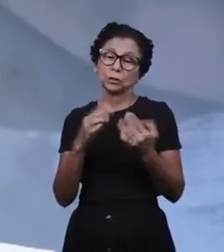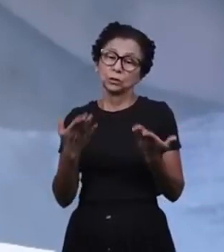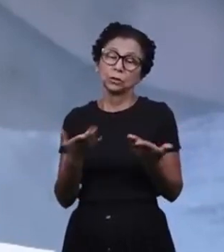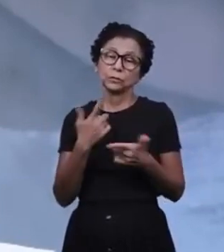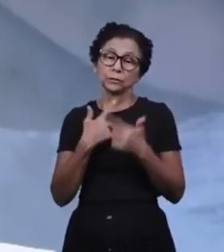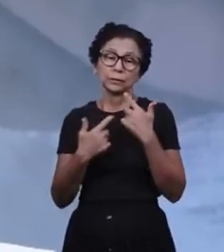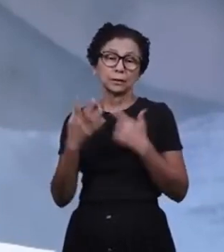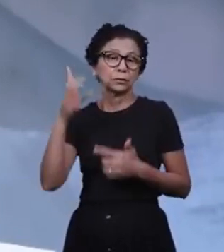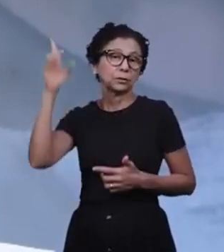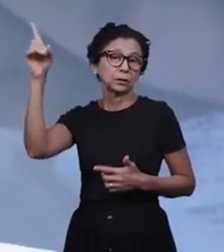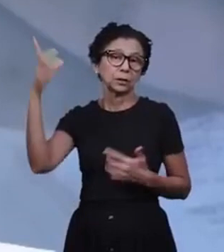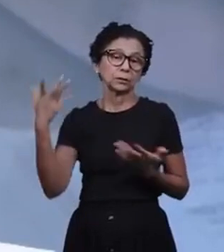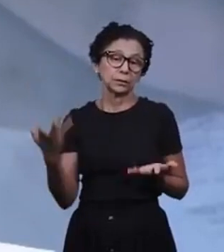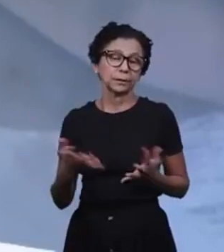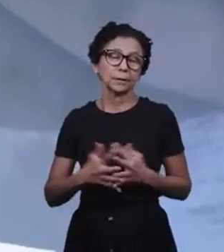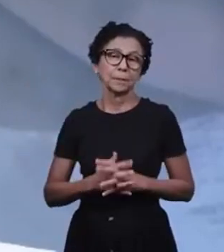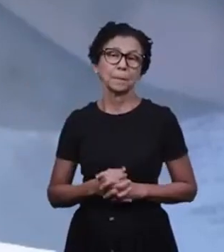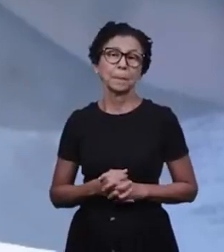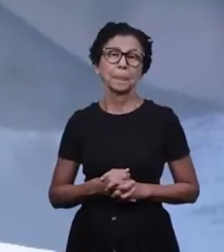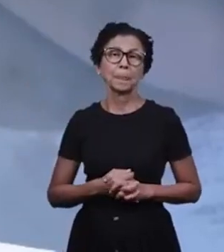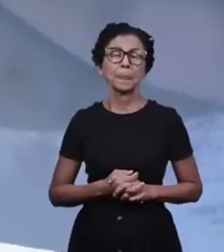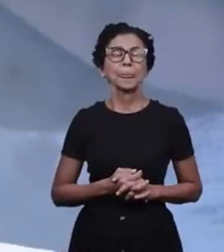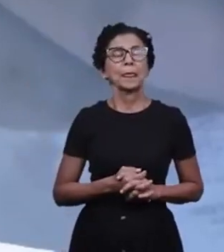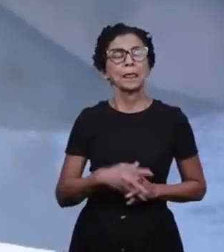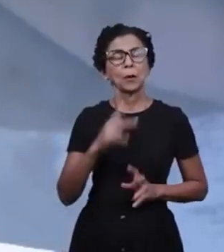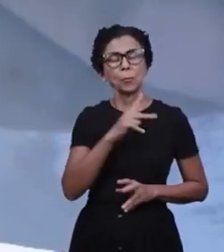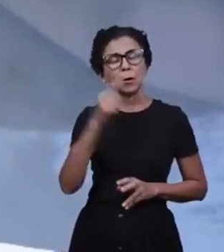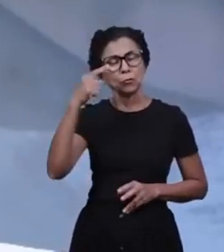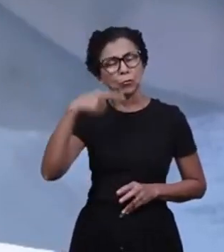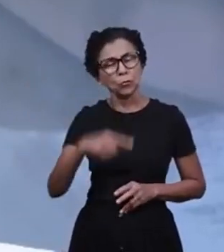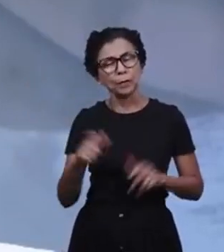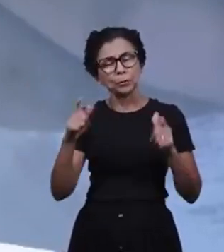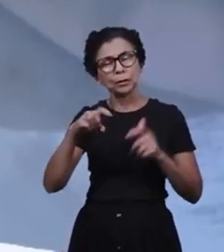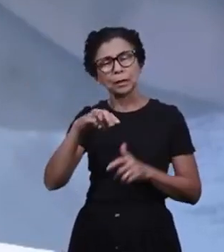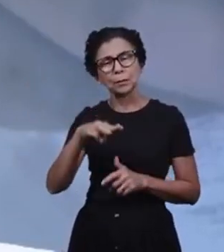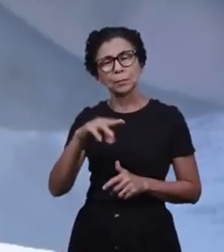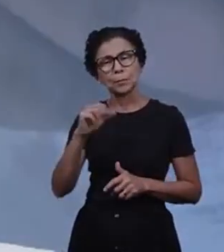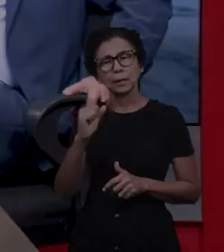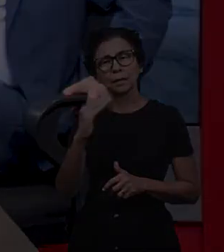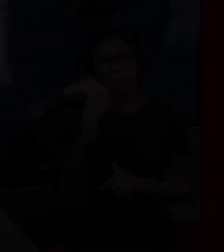é que pode o Senhor ter revelado e eu estou passando uma luta aqui? Não, ele sabia que Deus tinha um propósito naquilo. A orientação foi essa, né?